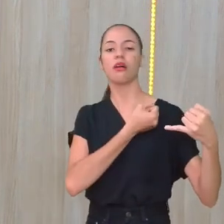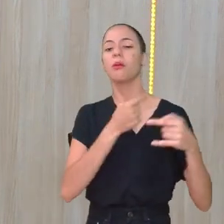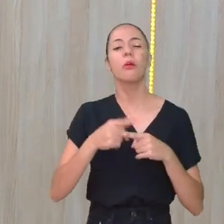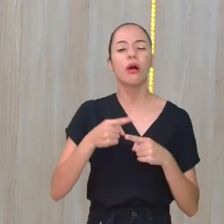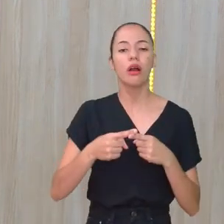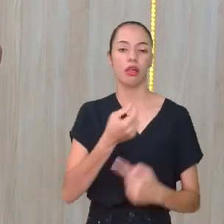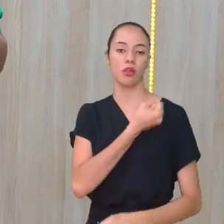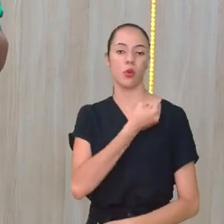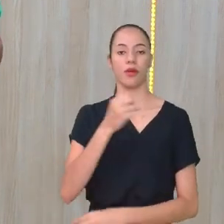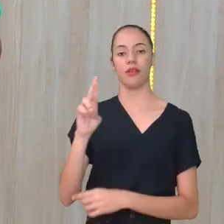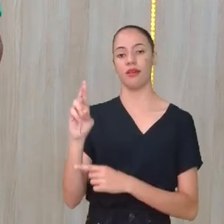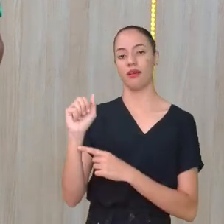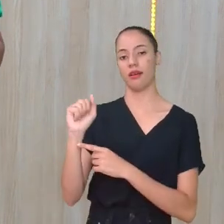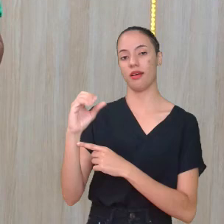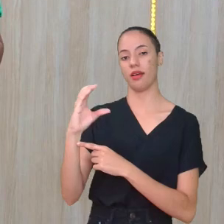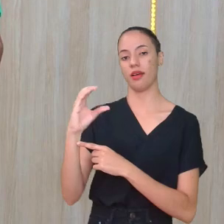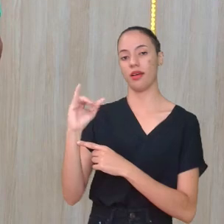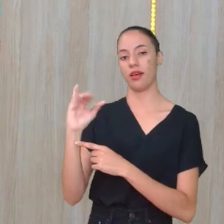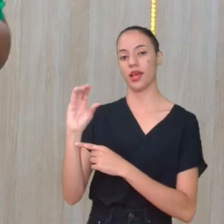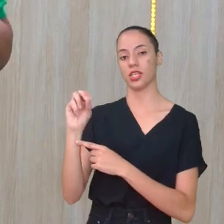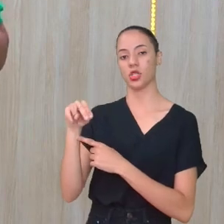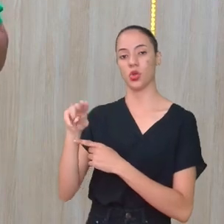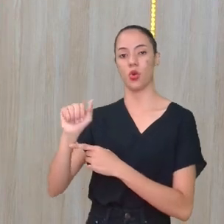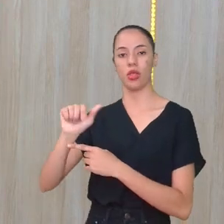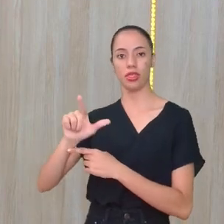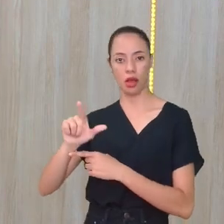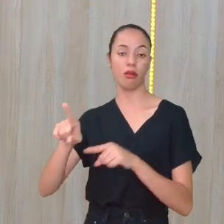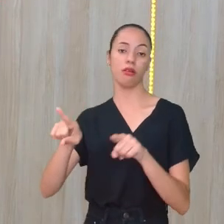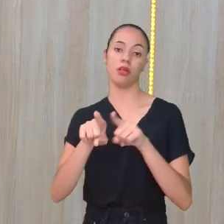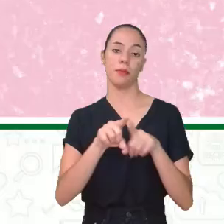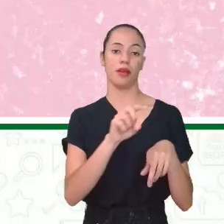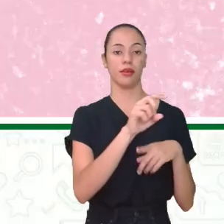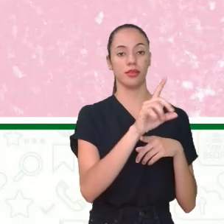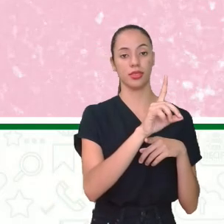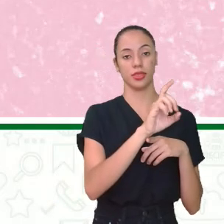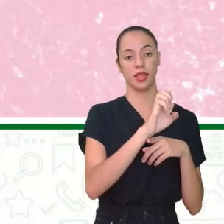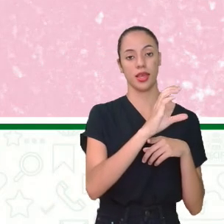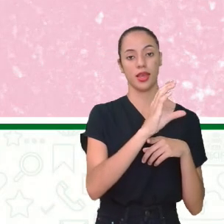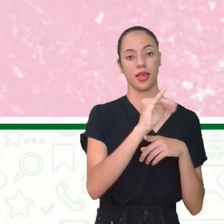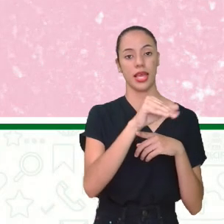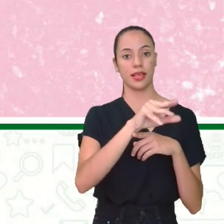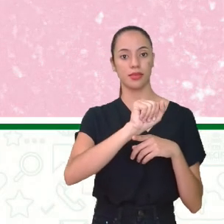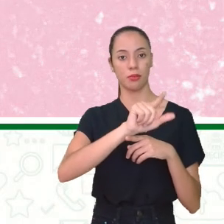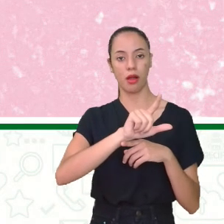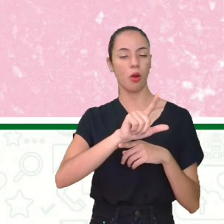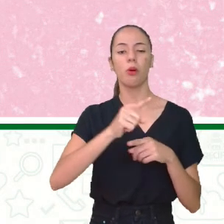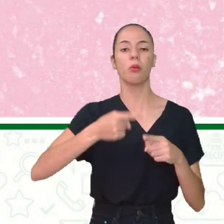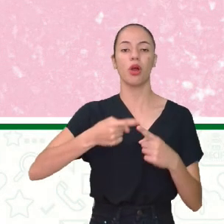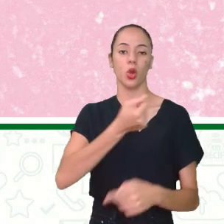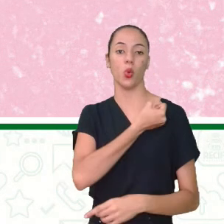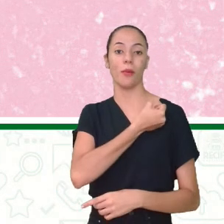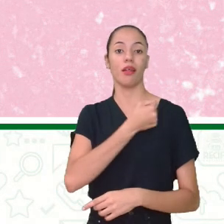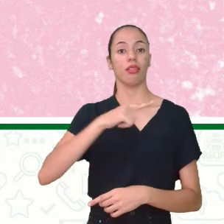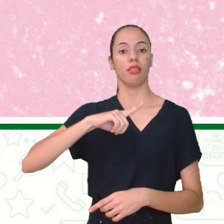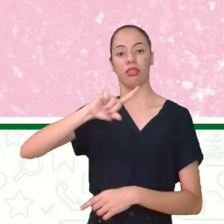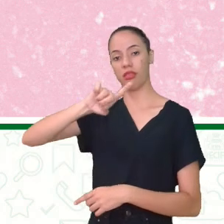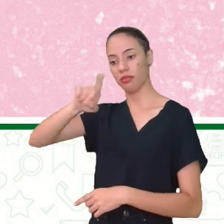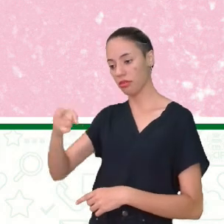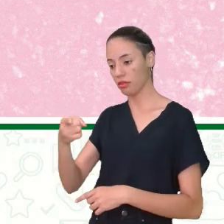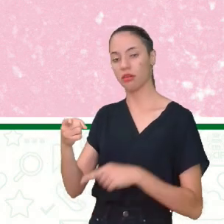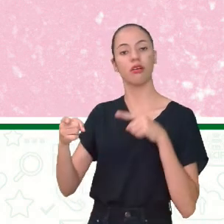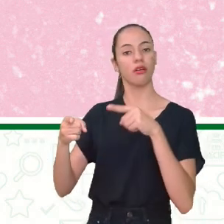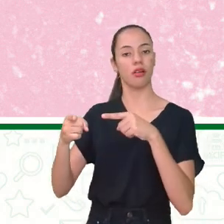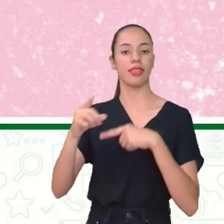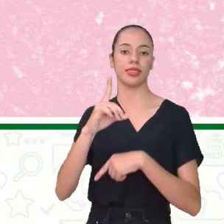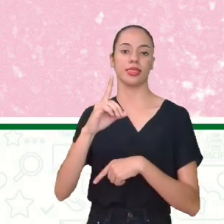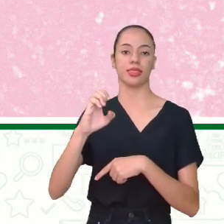racionais, são números decimais. Pós vírgula, decimal. Não é isso? Então, eu vou colocar